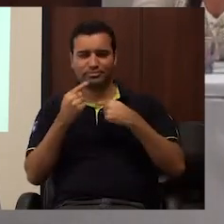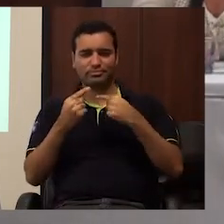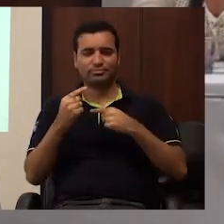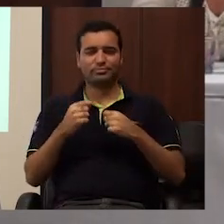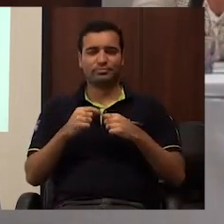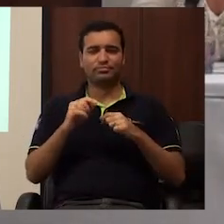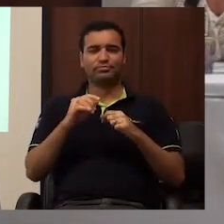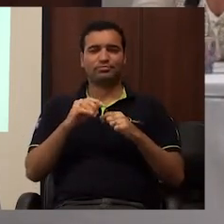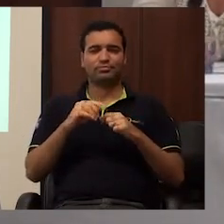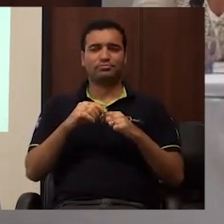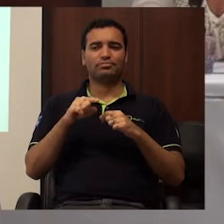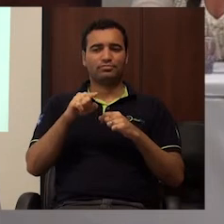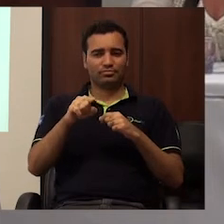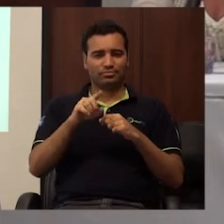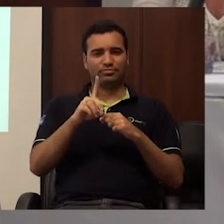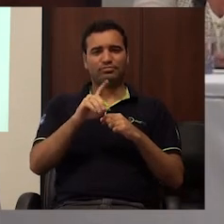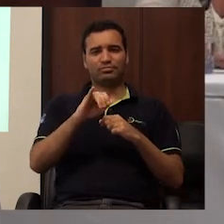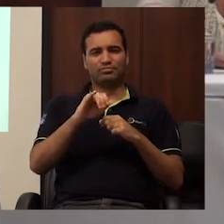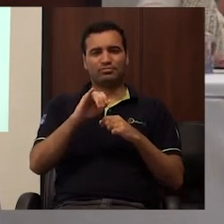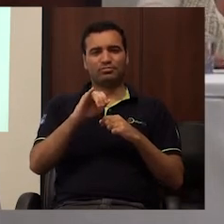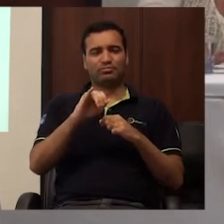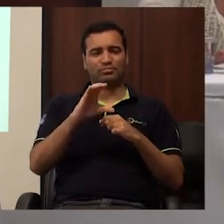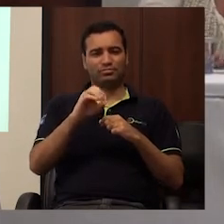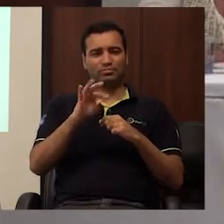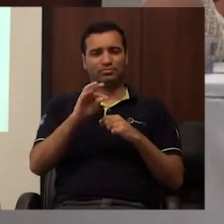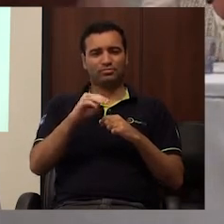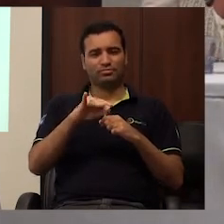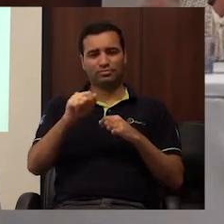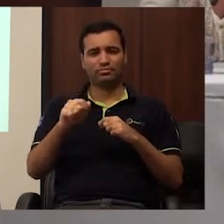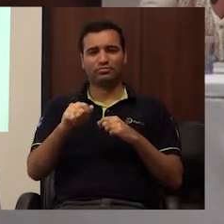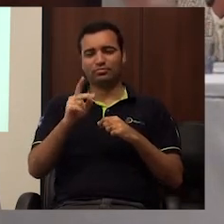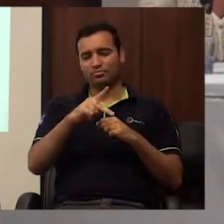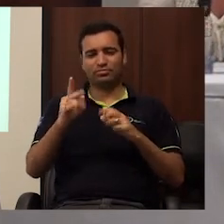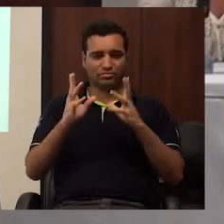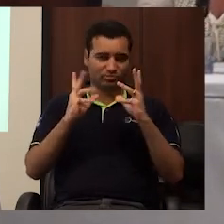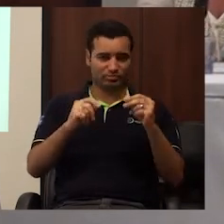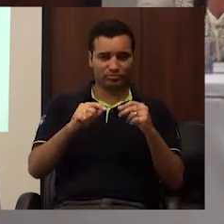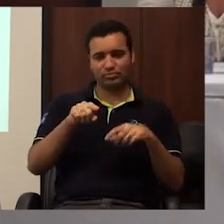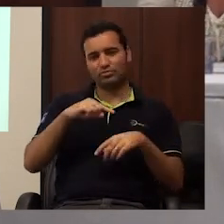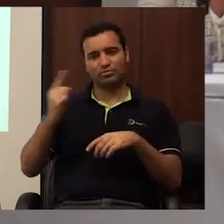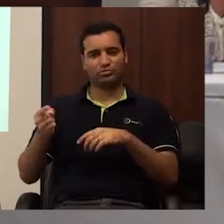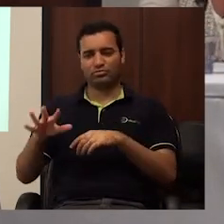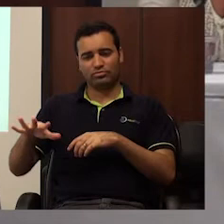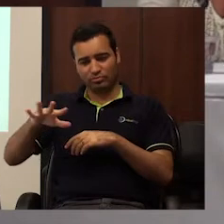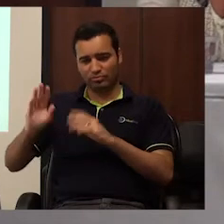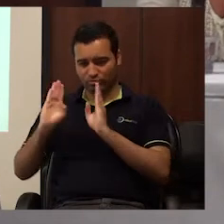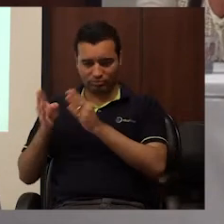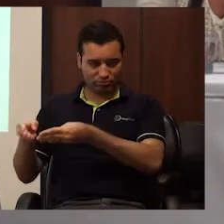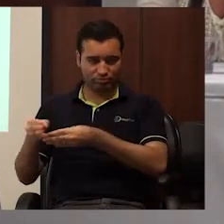em torno desta dicotomia, né, entre professores generalistas e especialistas, né?